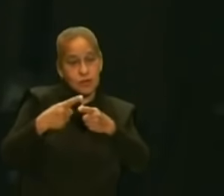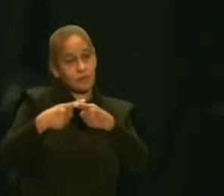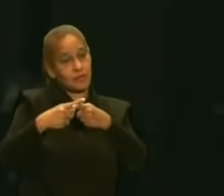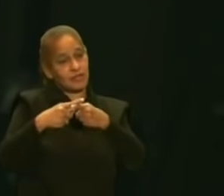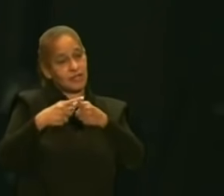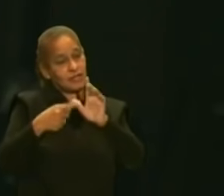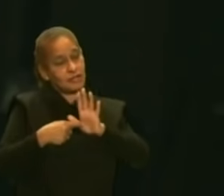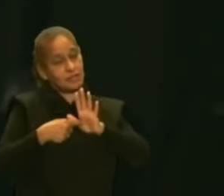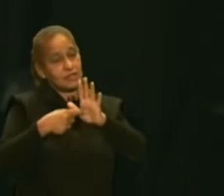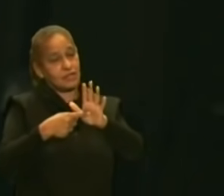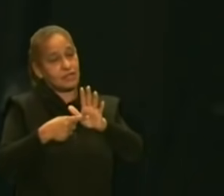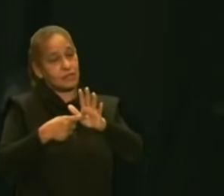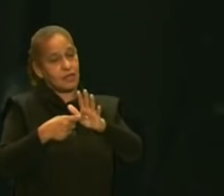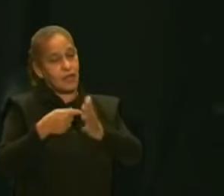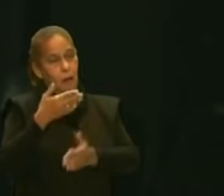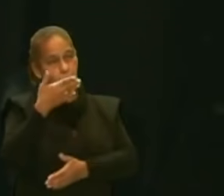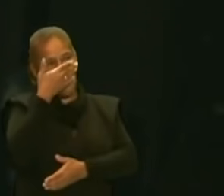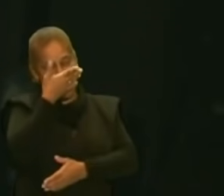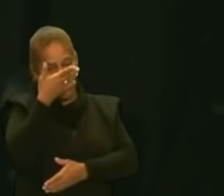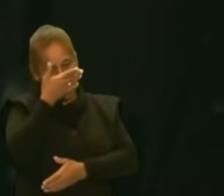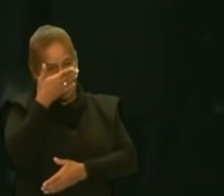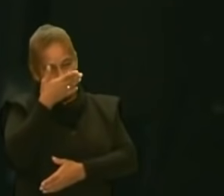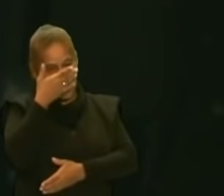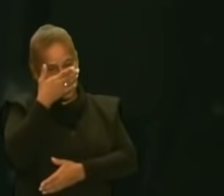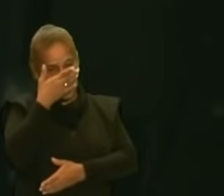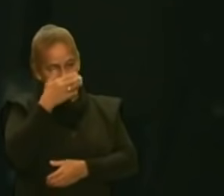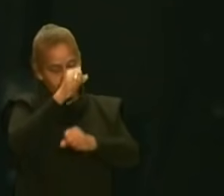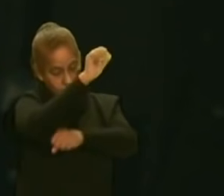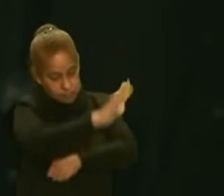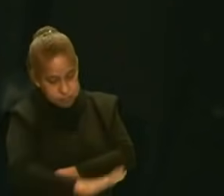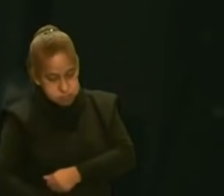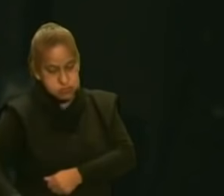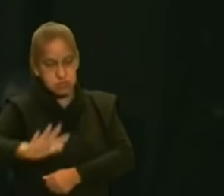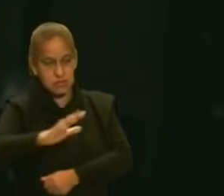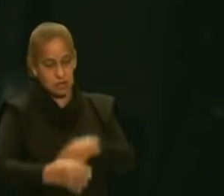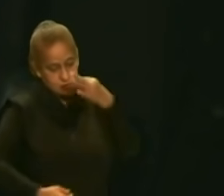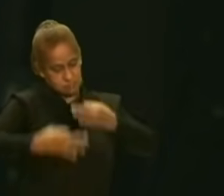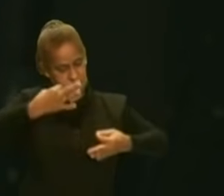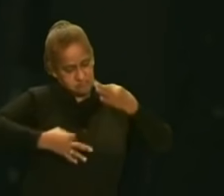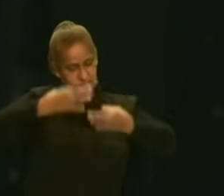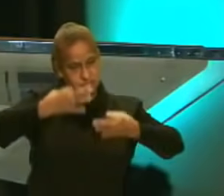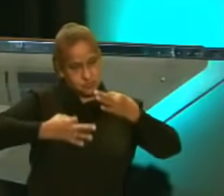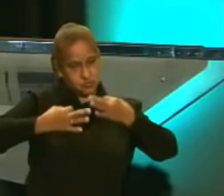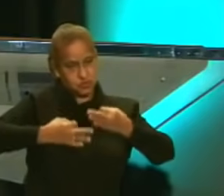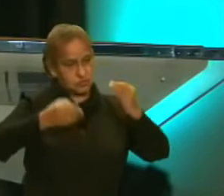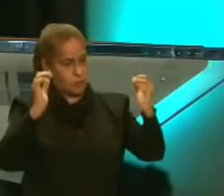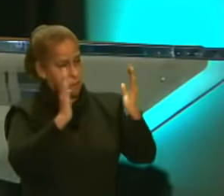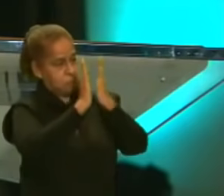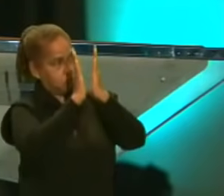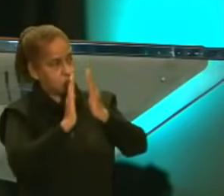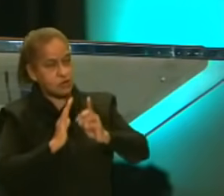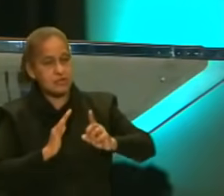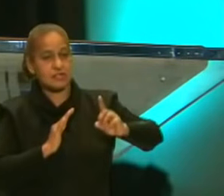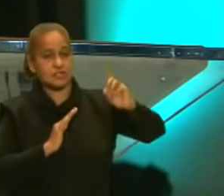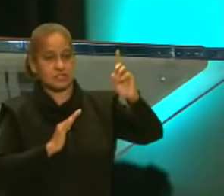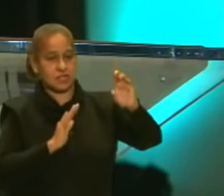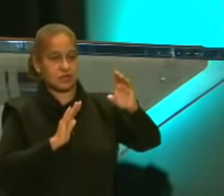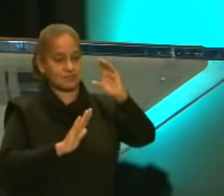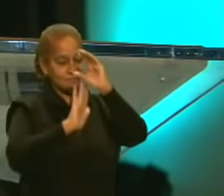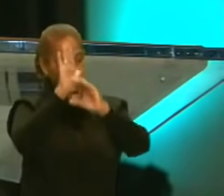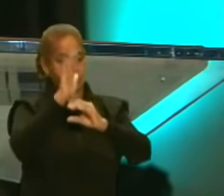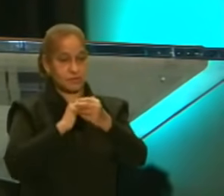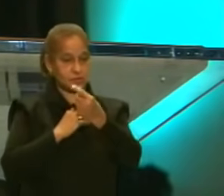pela prostituta que cai debaixo do juízo de Deus nos capítulos 17 e